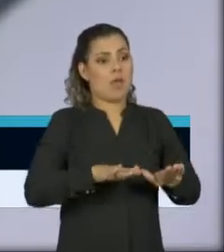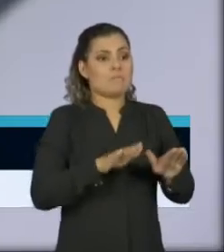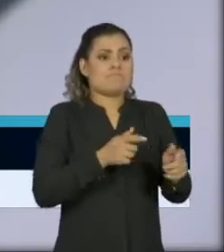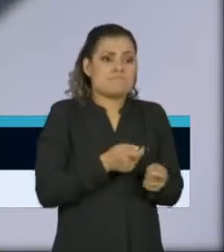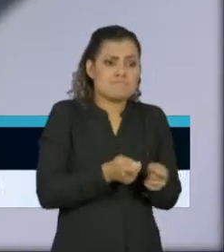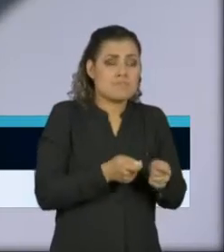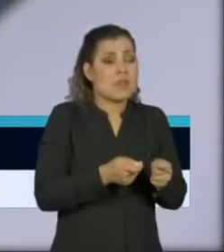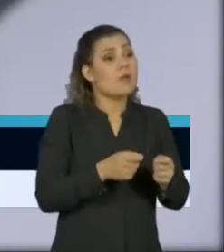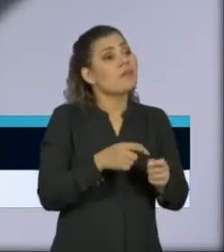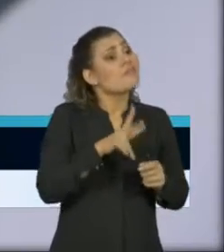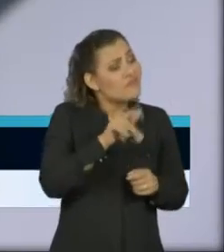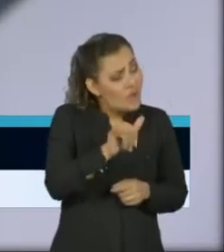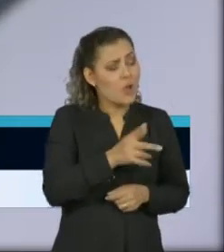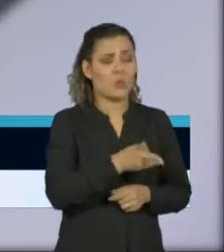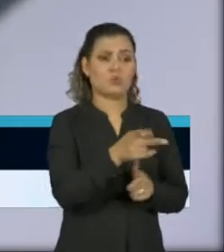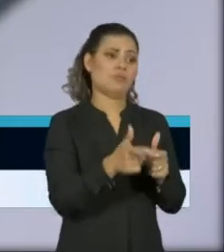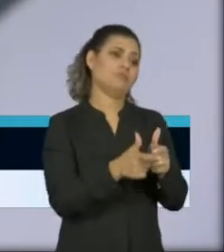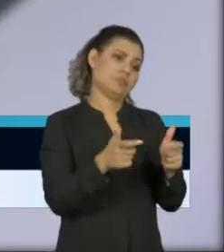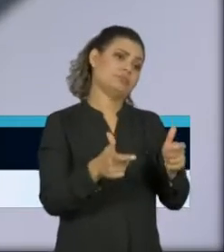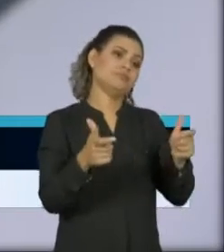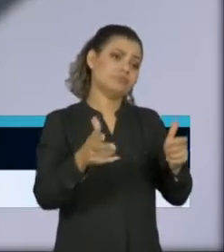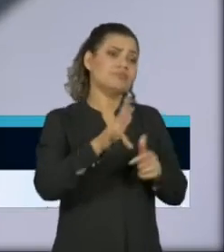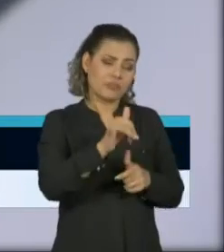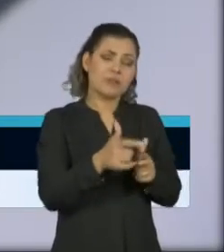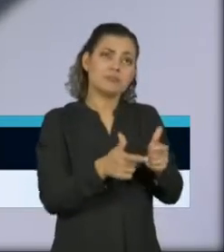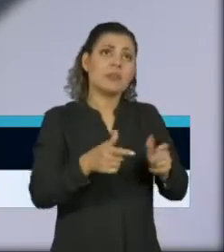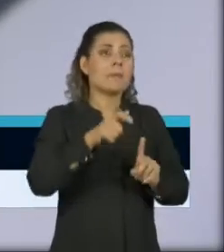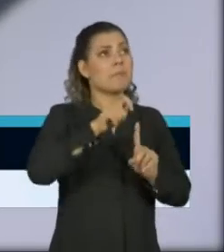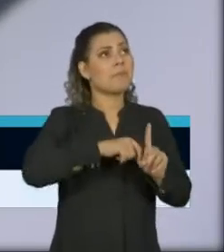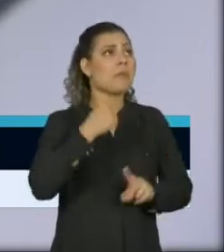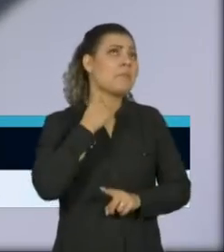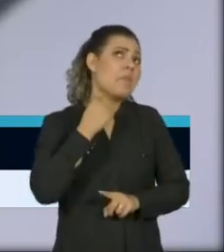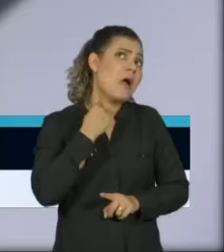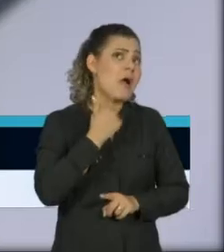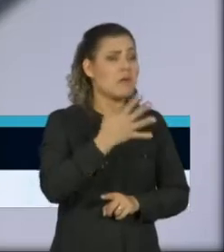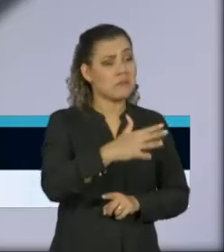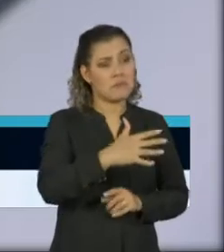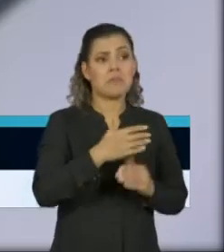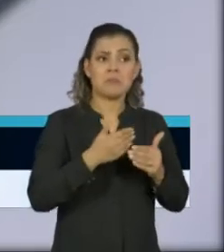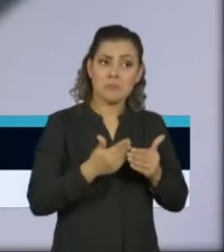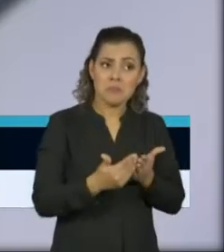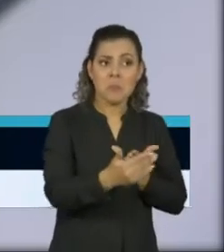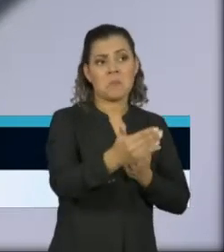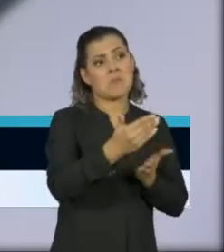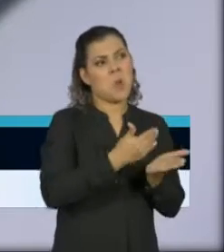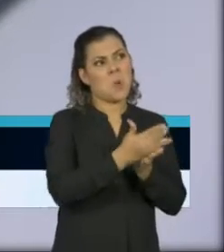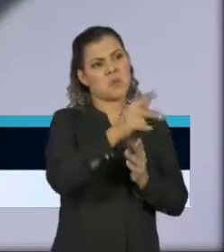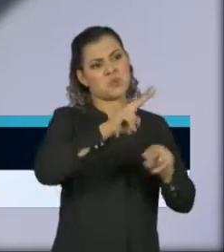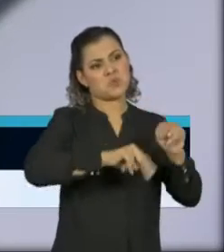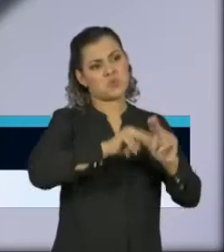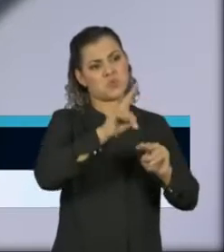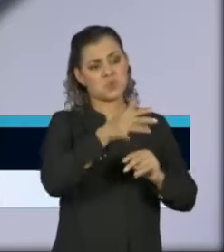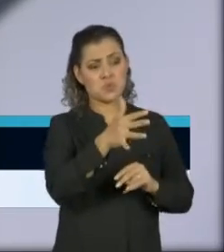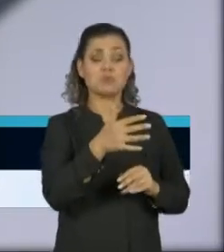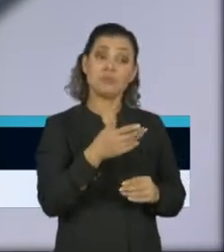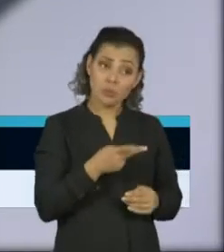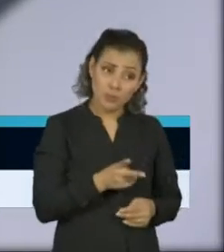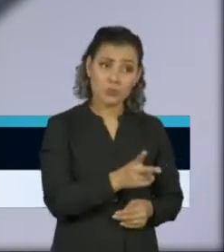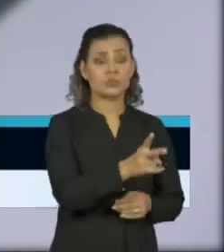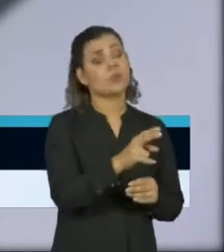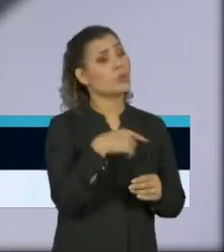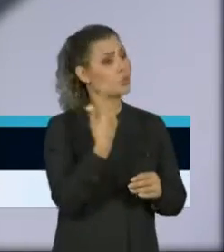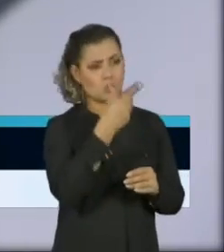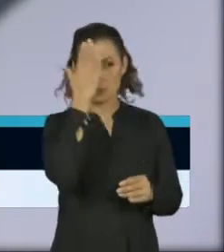esperada vai continuar chovendo ainda há até maio é meados de maio começo de junho isso é absolutamente